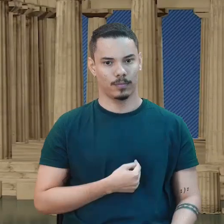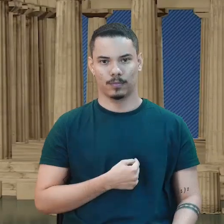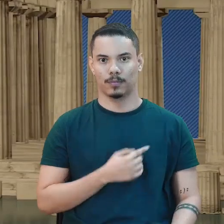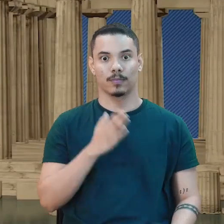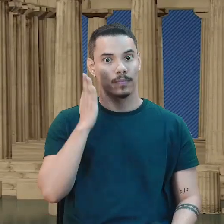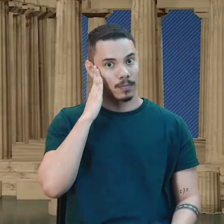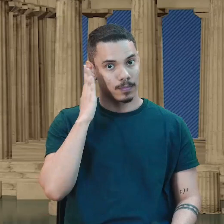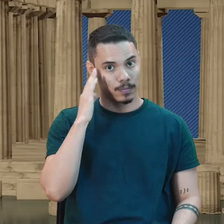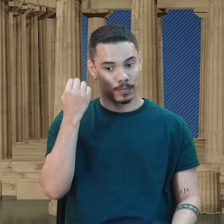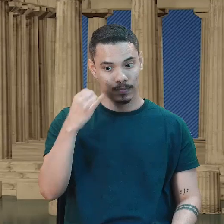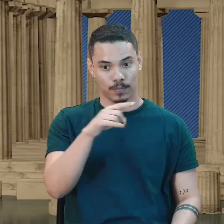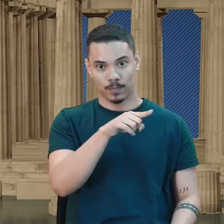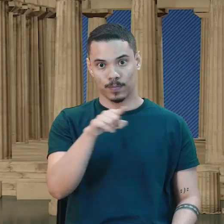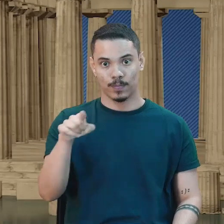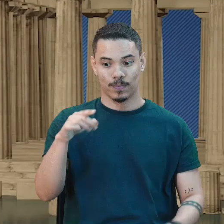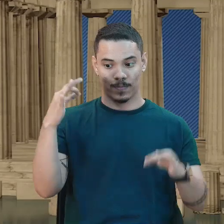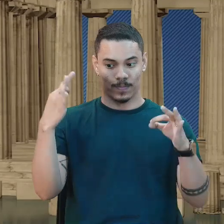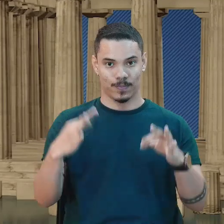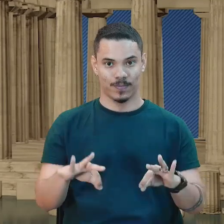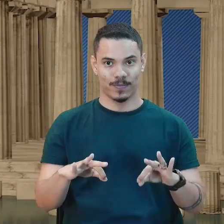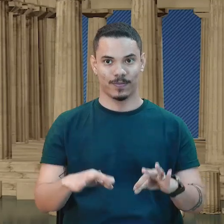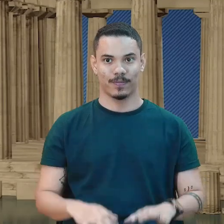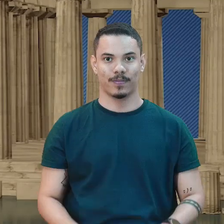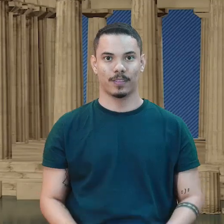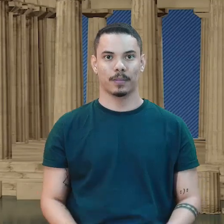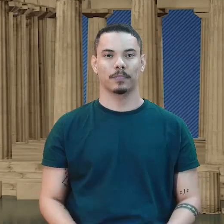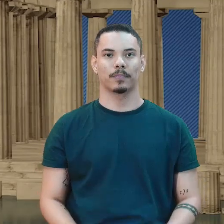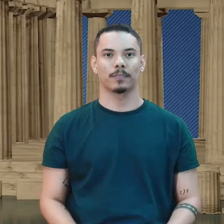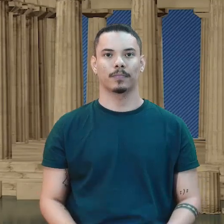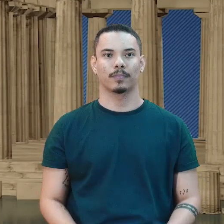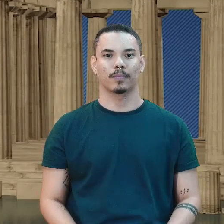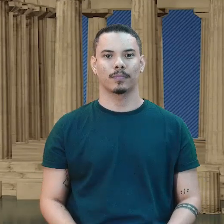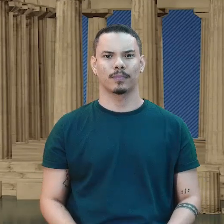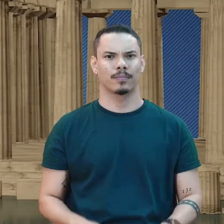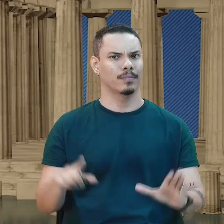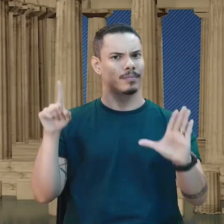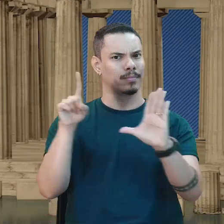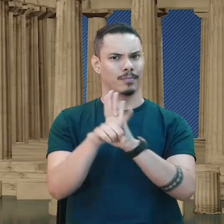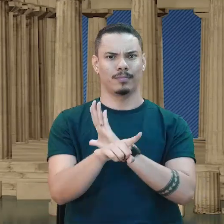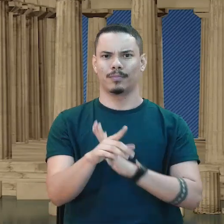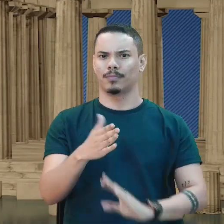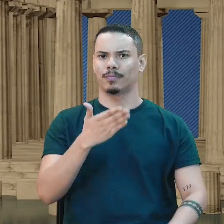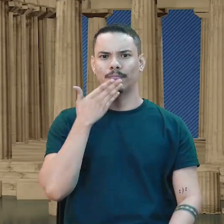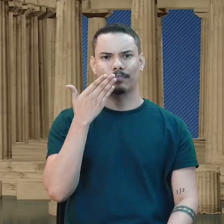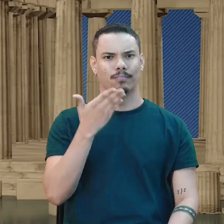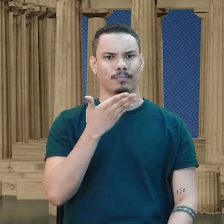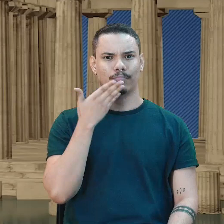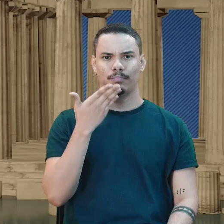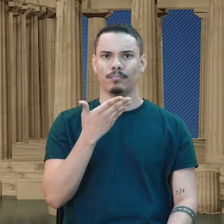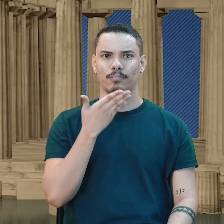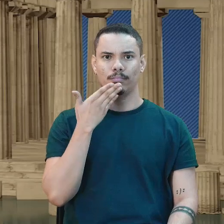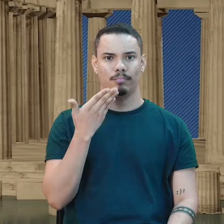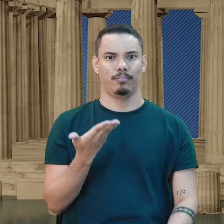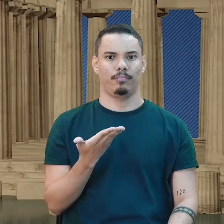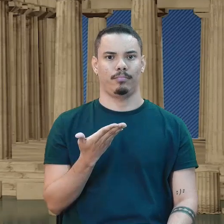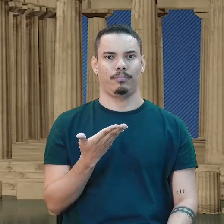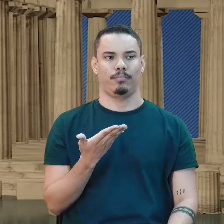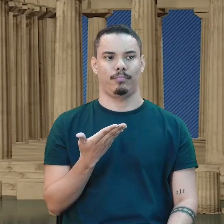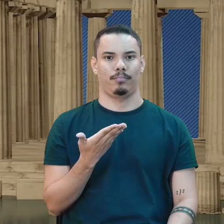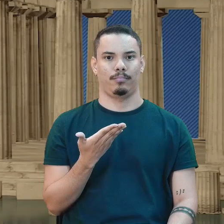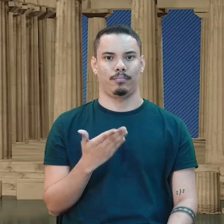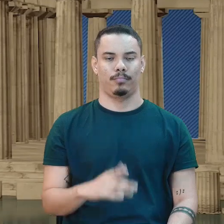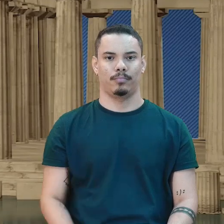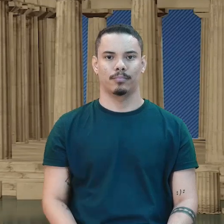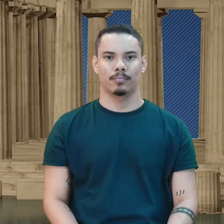fato vocês acertaram. Essa pergunta, diga-se de passagem, é uma pergunta fácil também, não